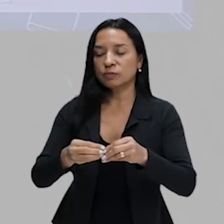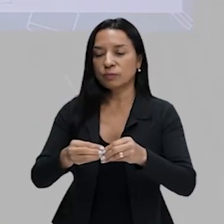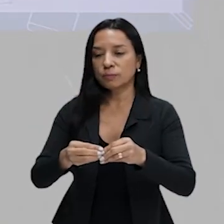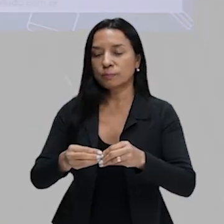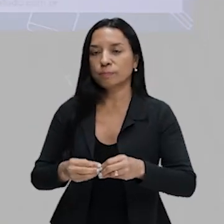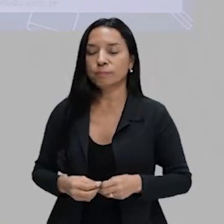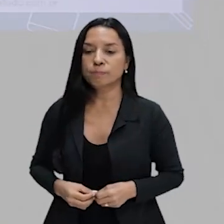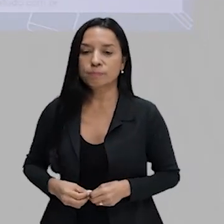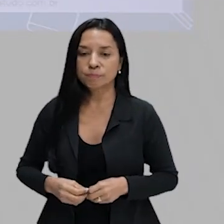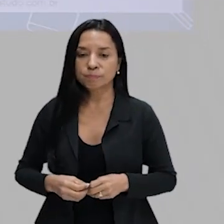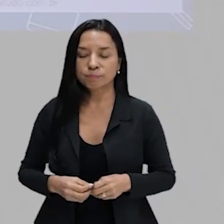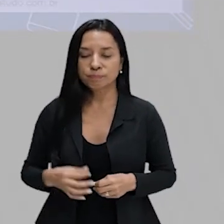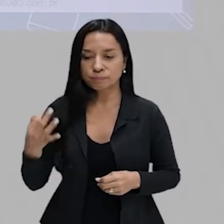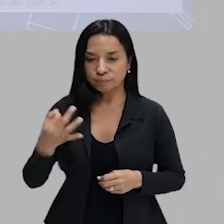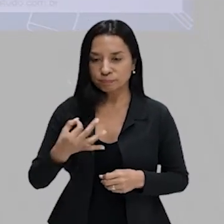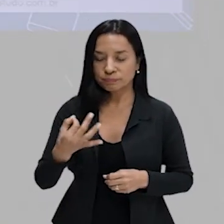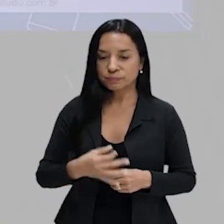certo?